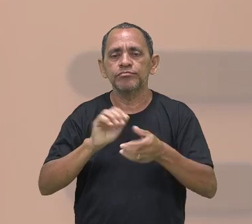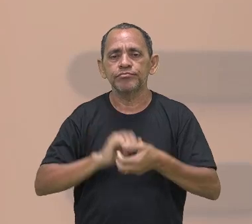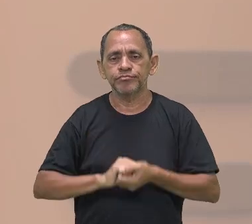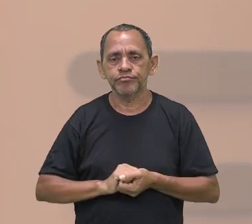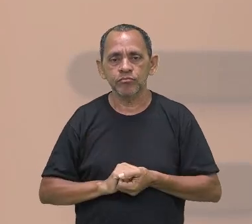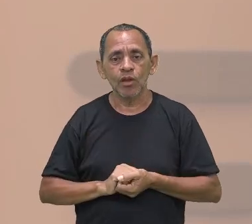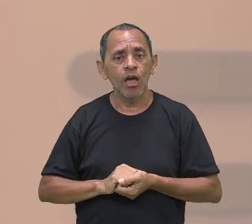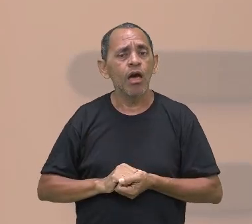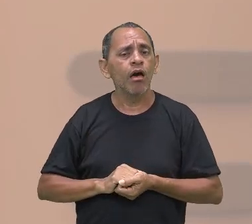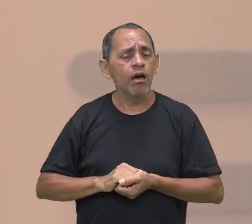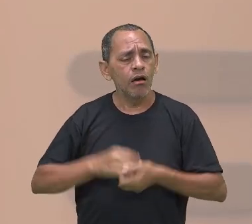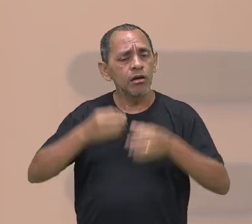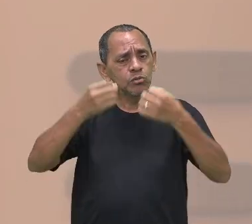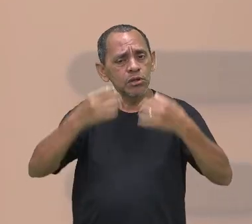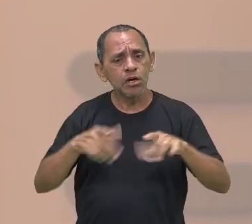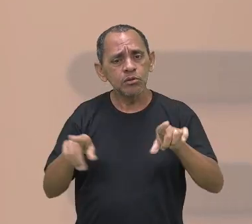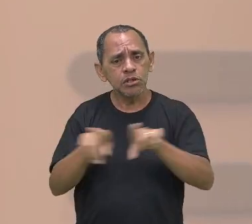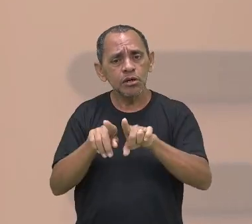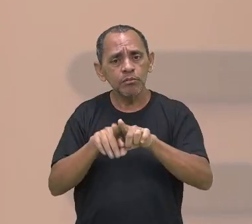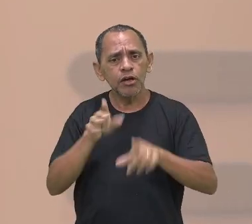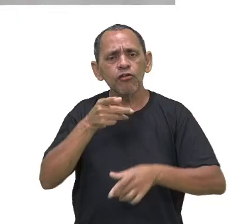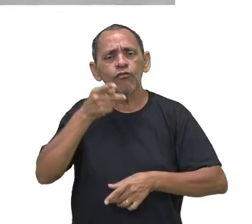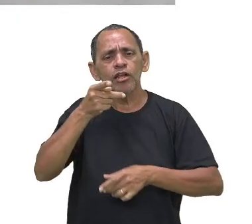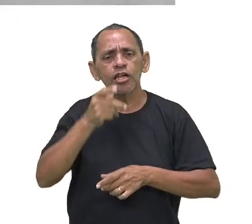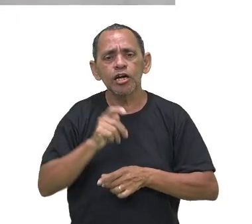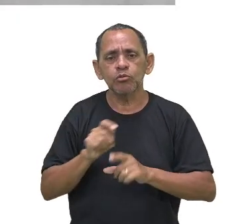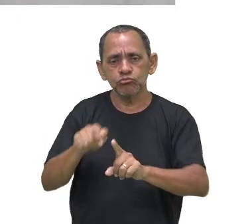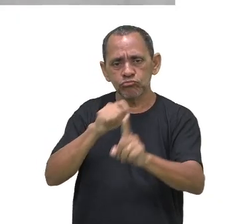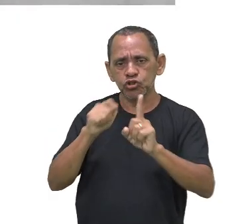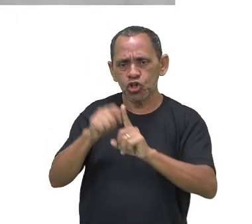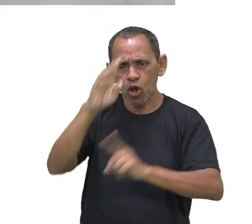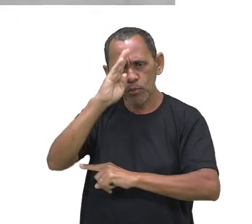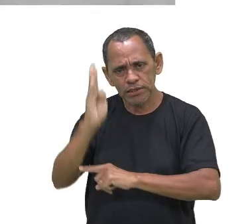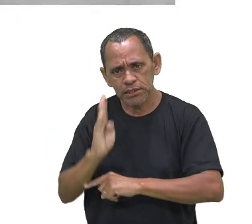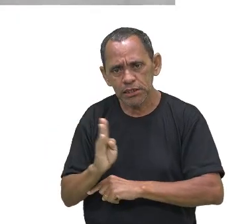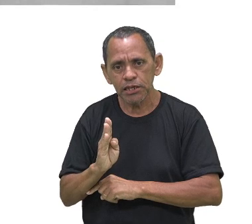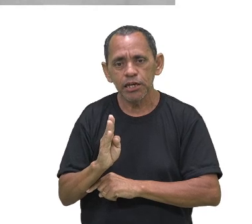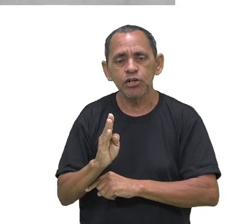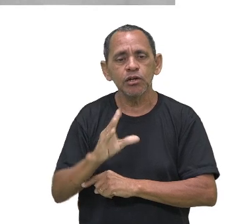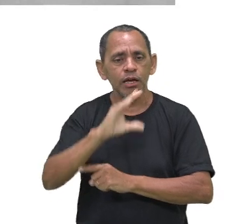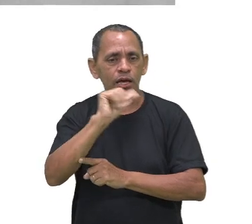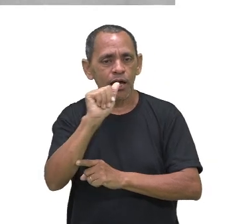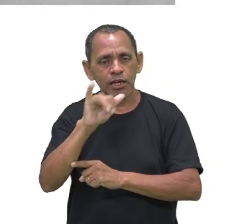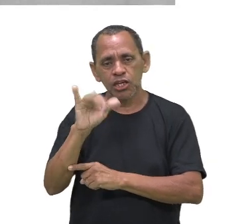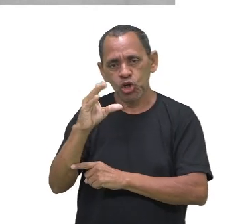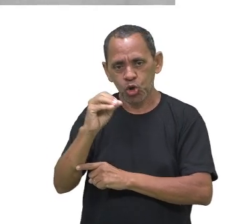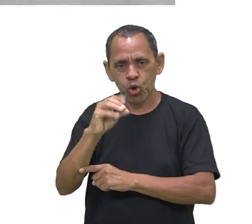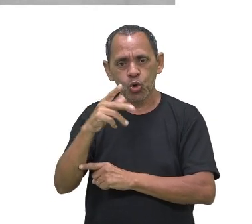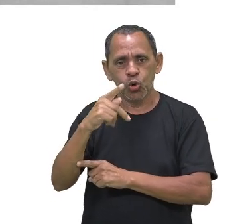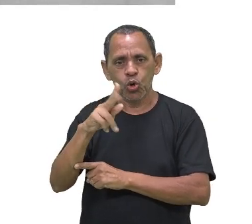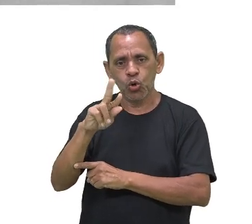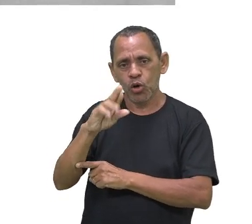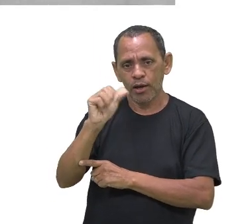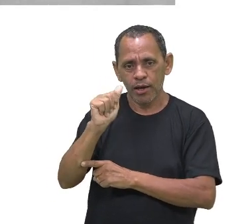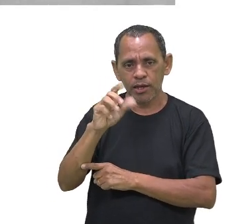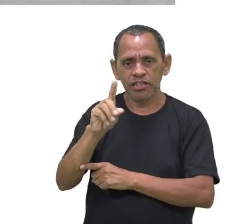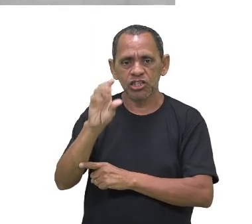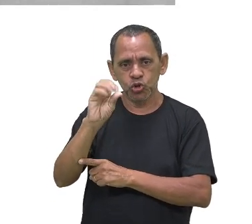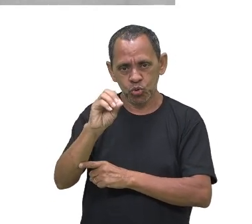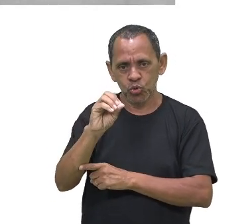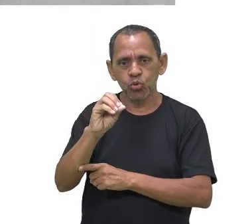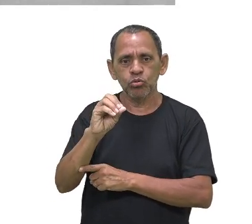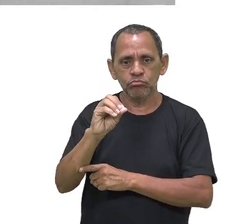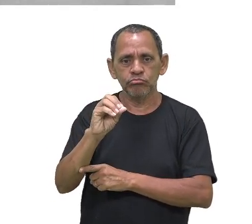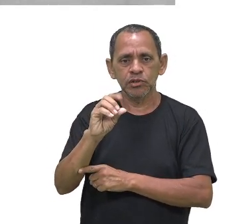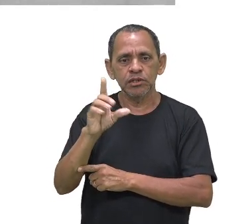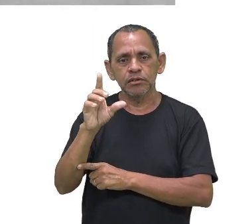de um autor brasileiro, sociólogo, que é Caio Prado Júnior. O nome dele completo é